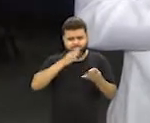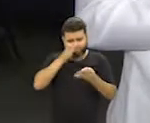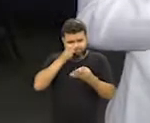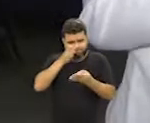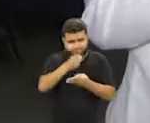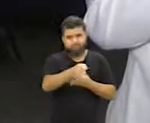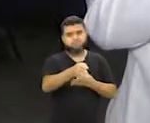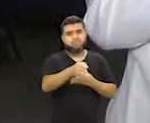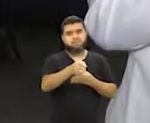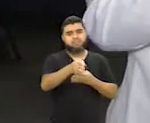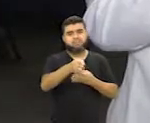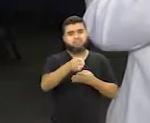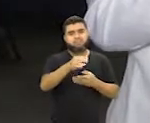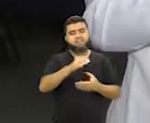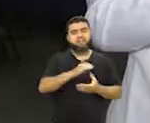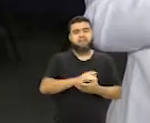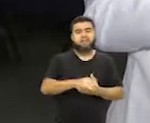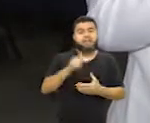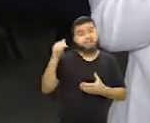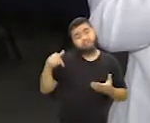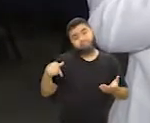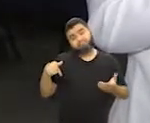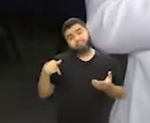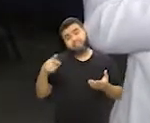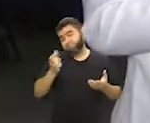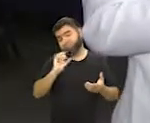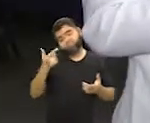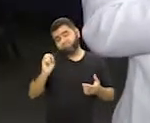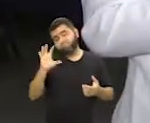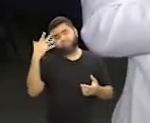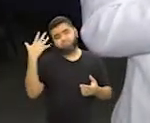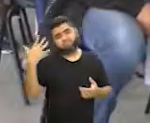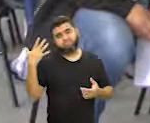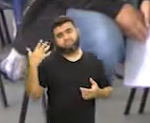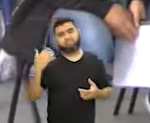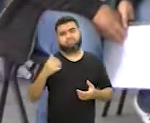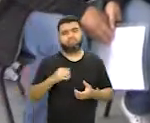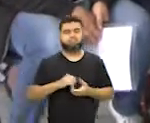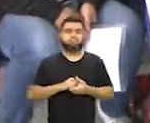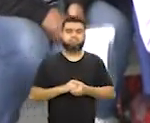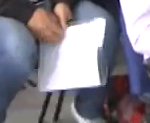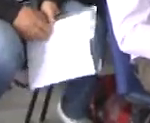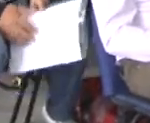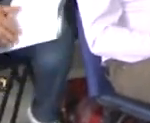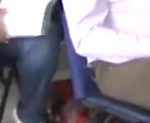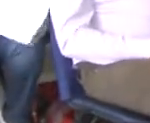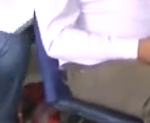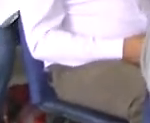e não, na nossa realidade não acontece.